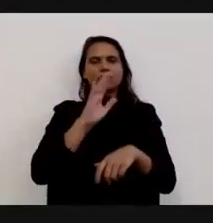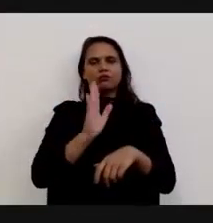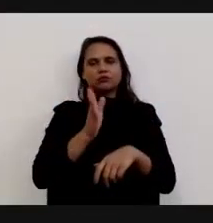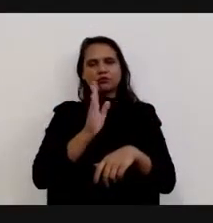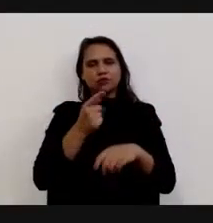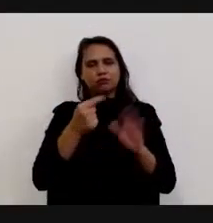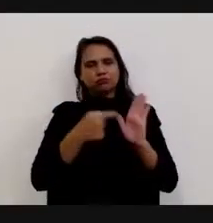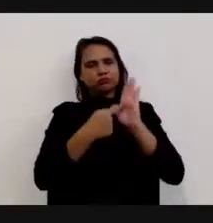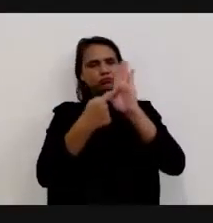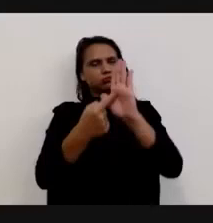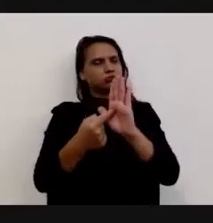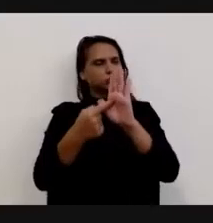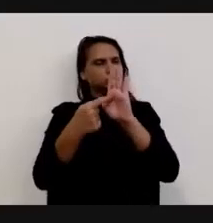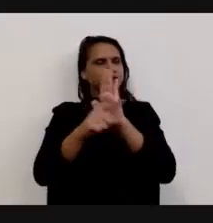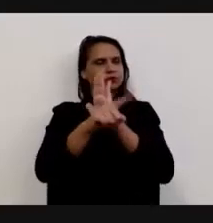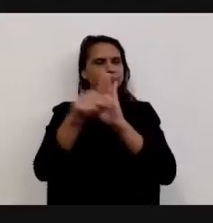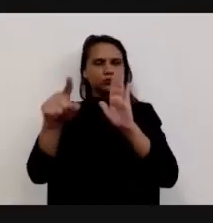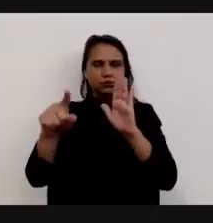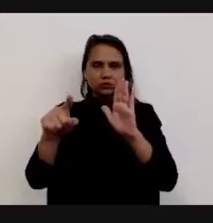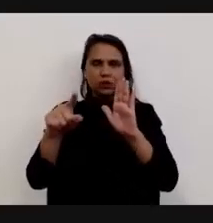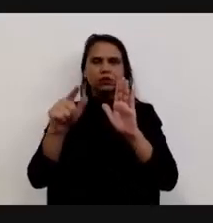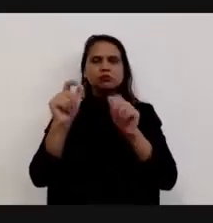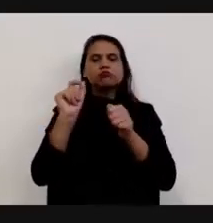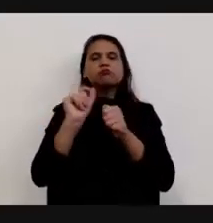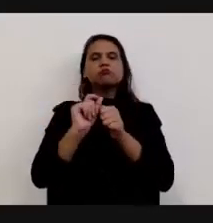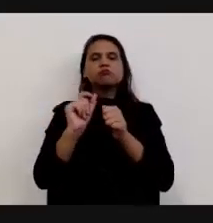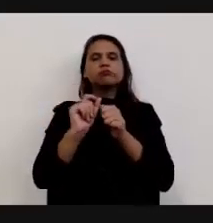fazerem a